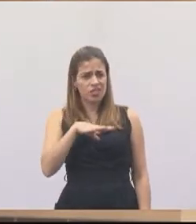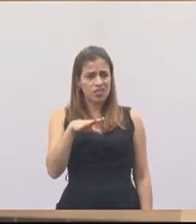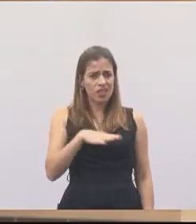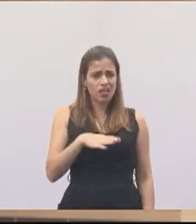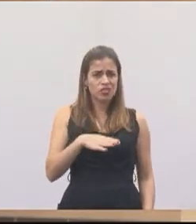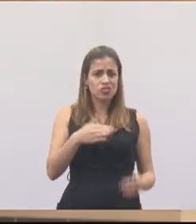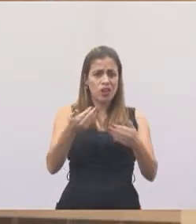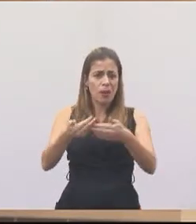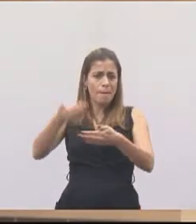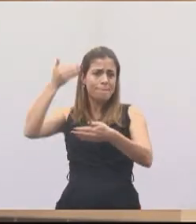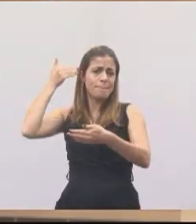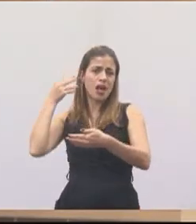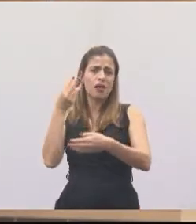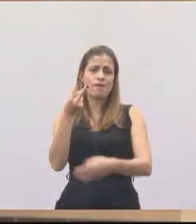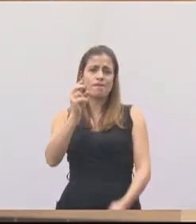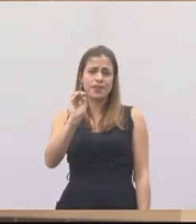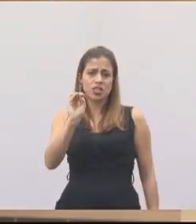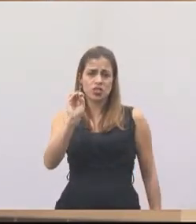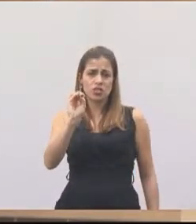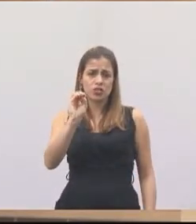20 anos.